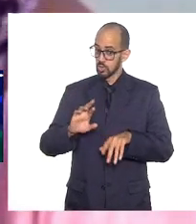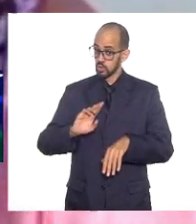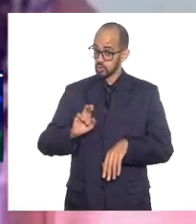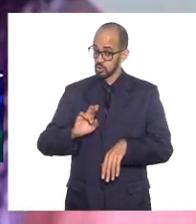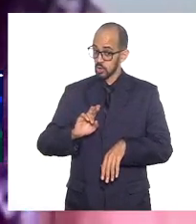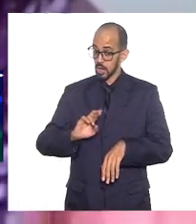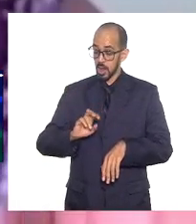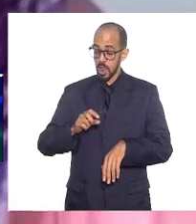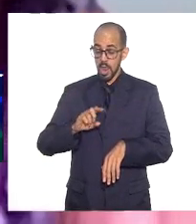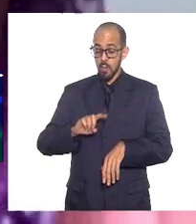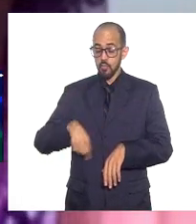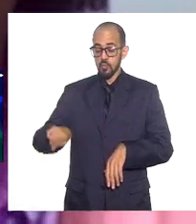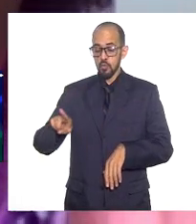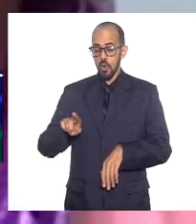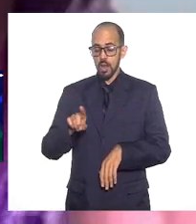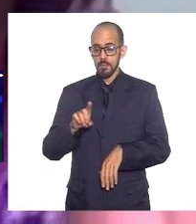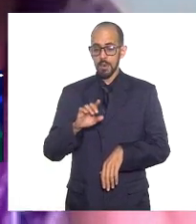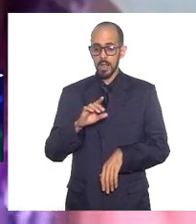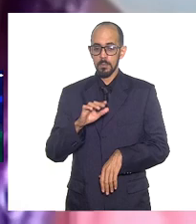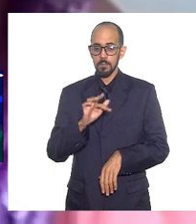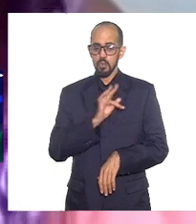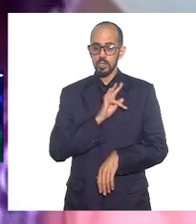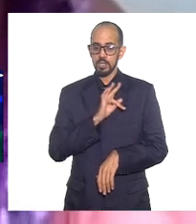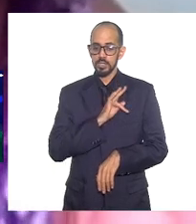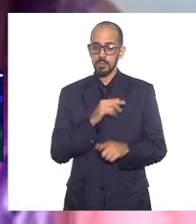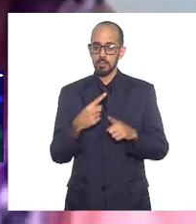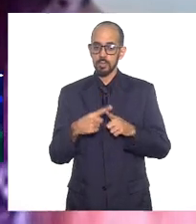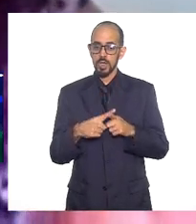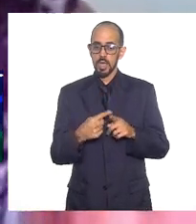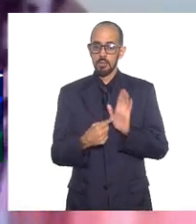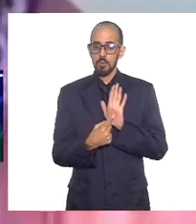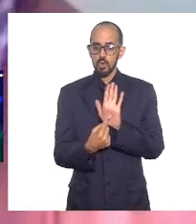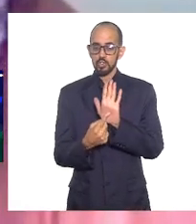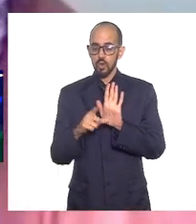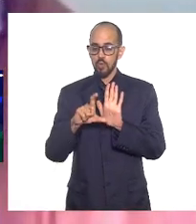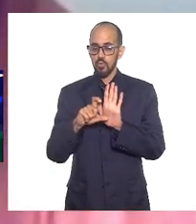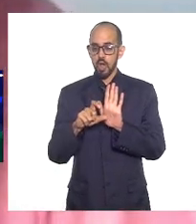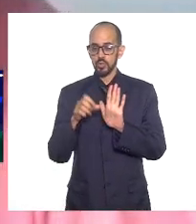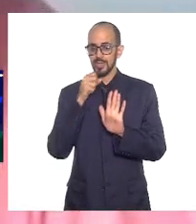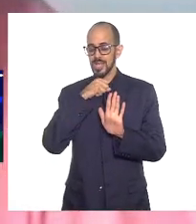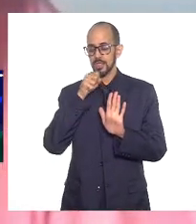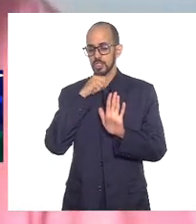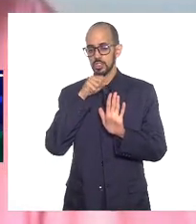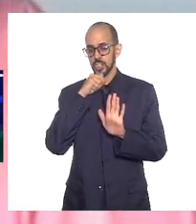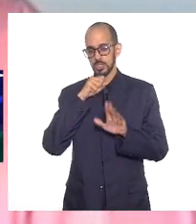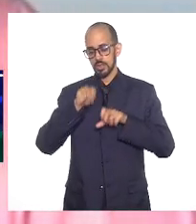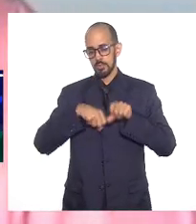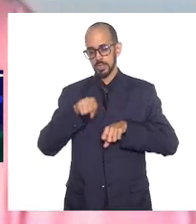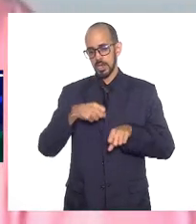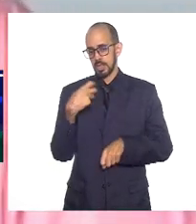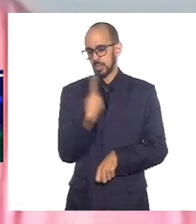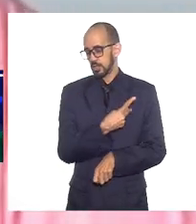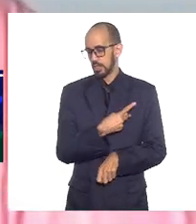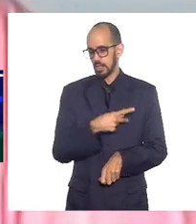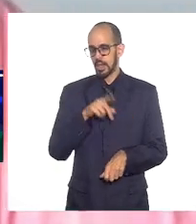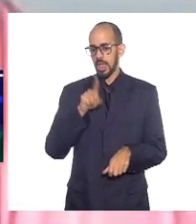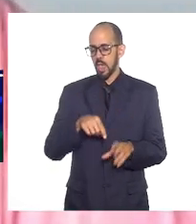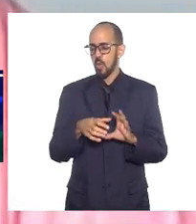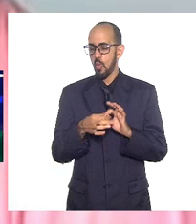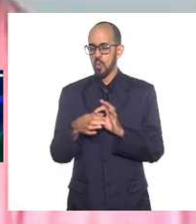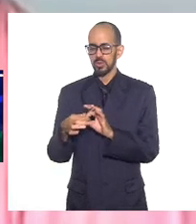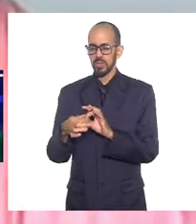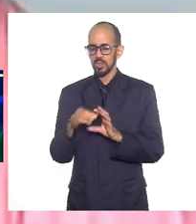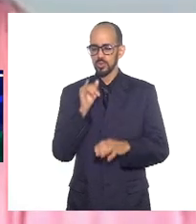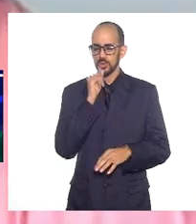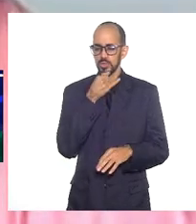polícia porque abriu o celular e mostrou fotos antigas com a bicicleta. Então, é um cenário muito triste que a gente vê